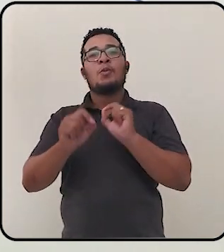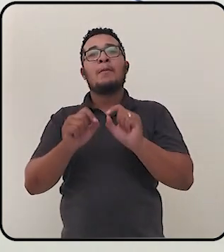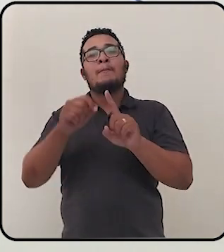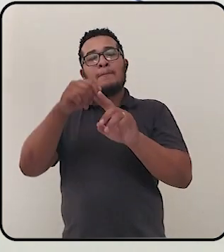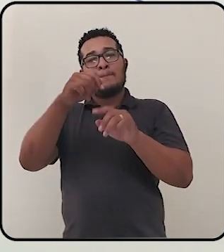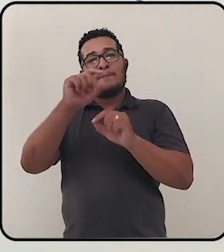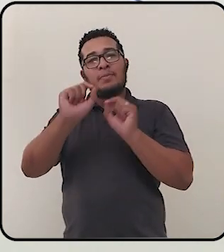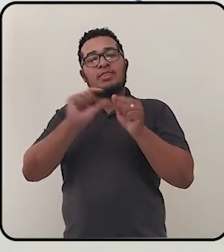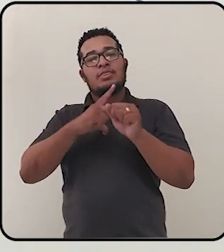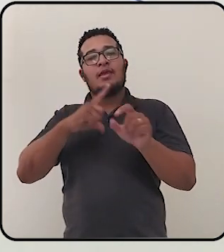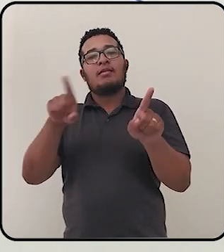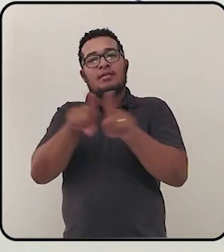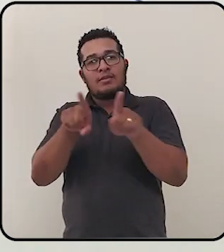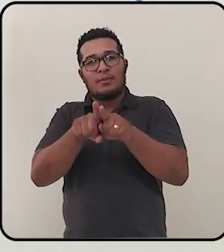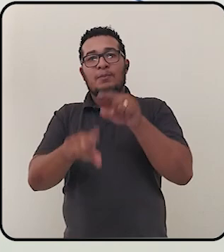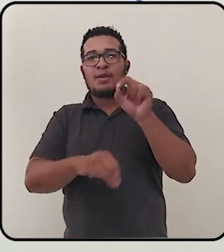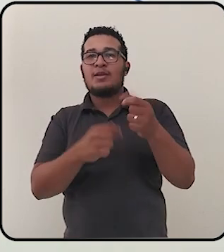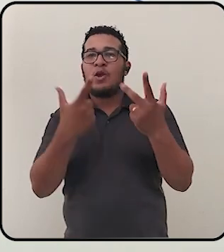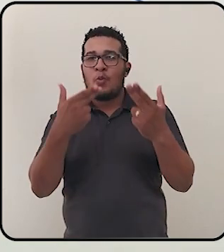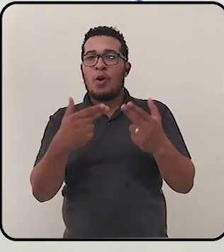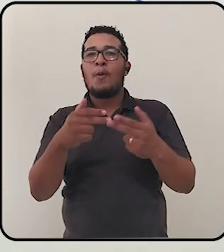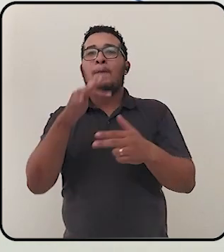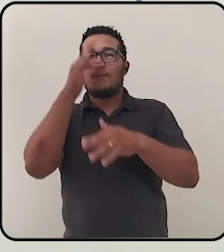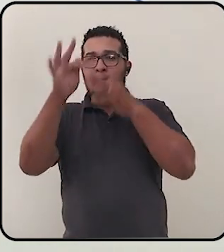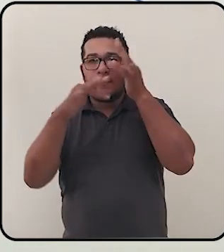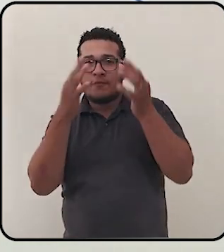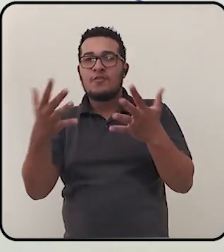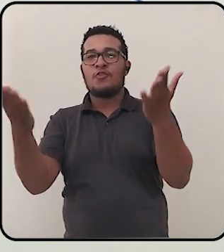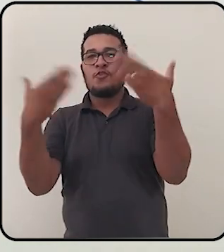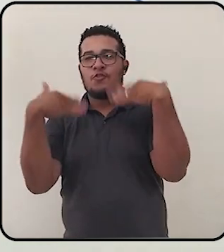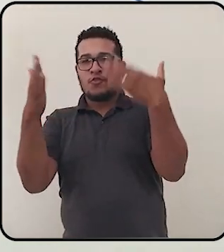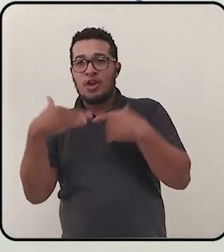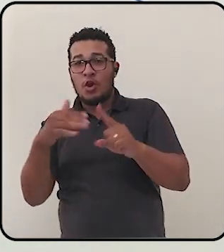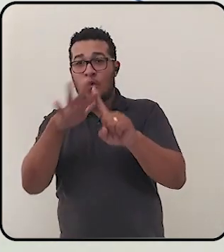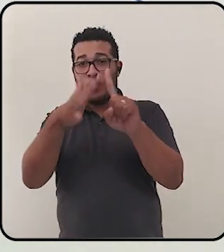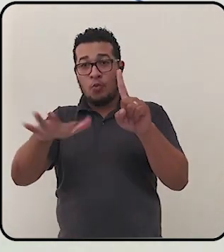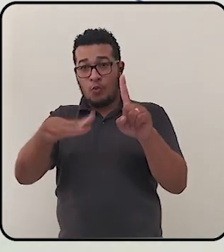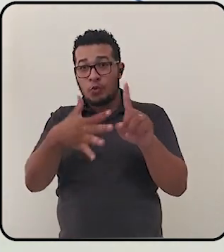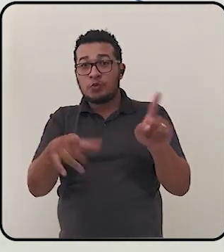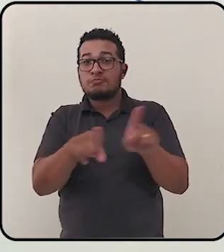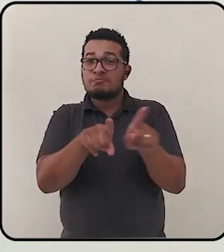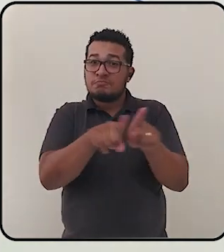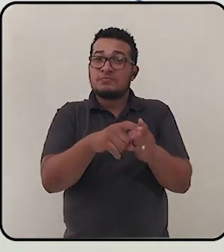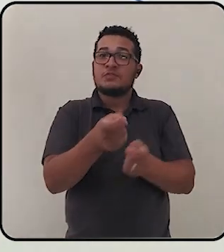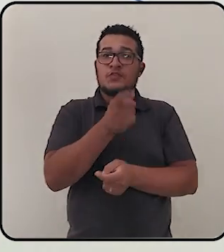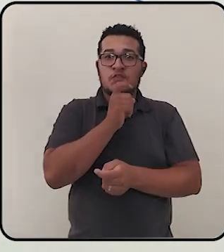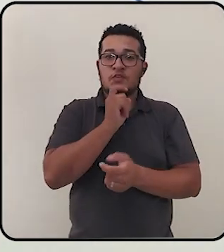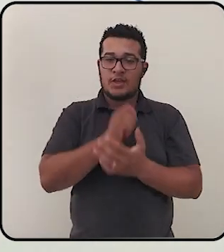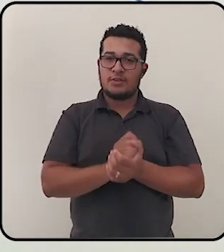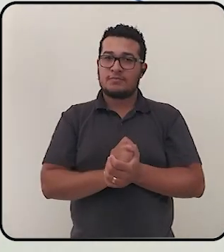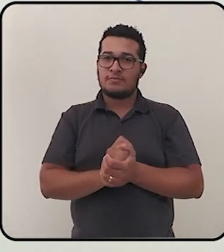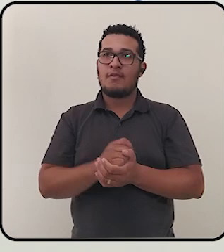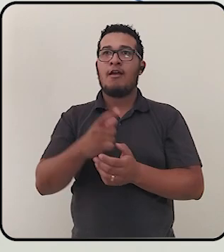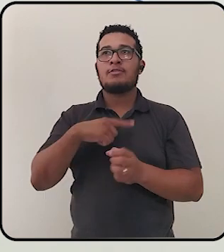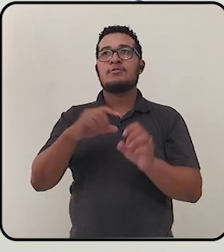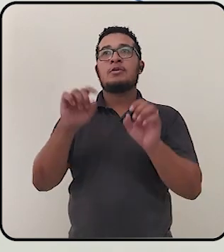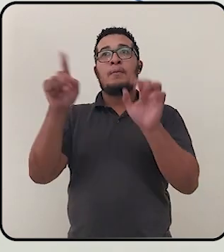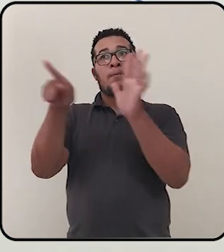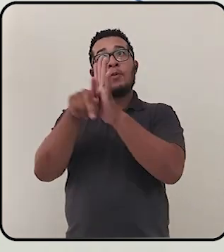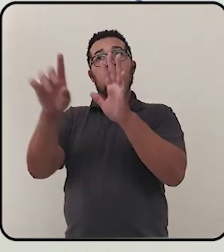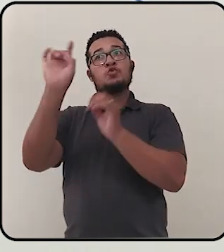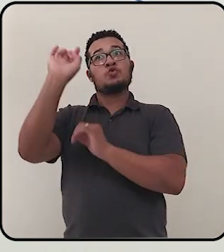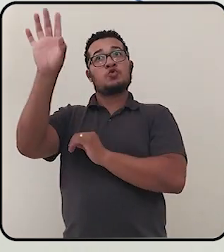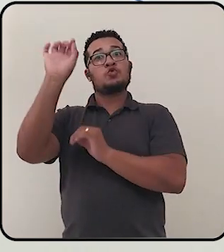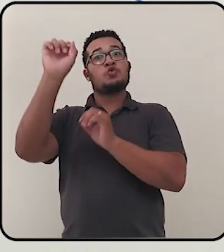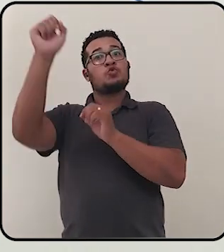primavera, verão, outono, inverno. Aqui nós temos solstícios e equinócios,